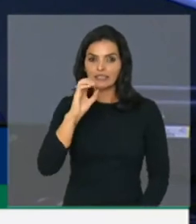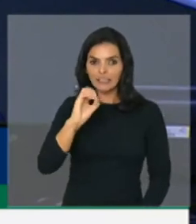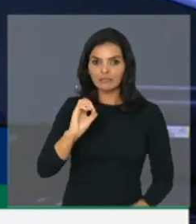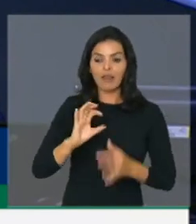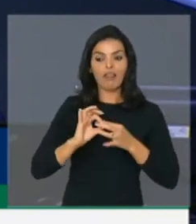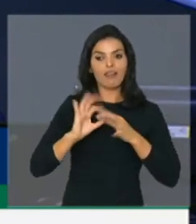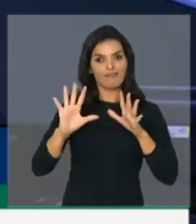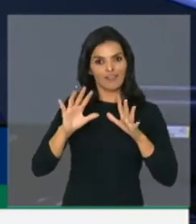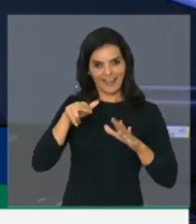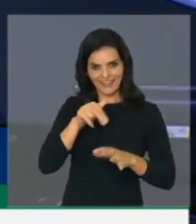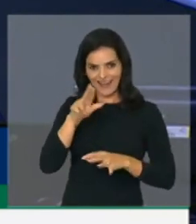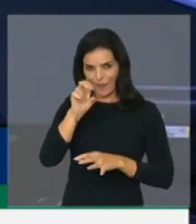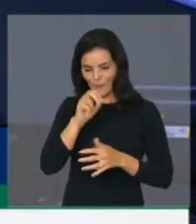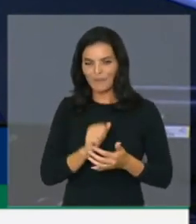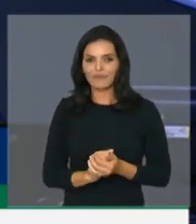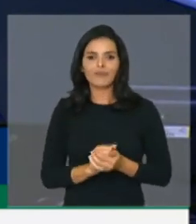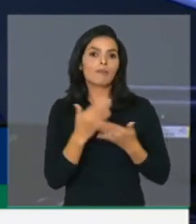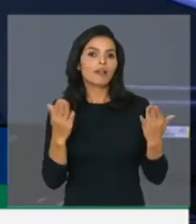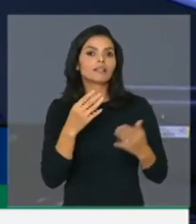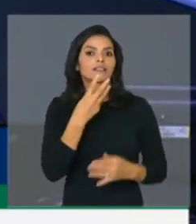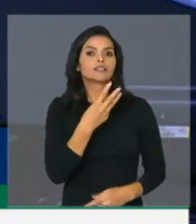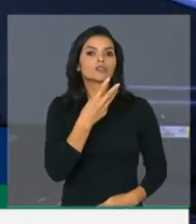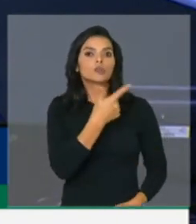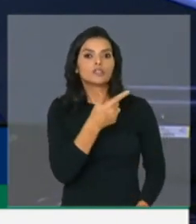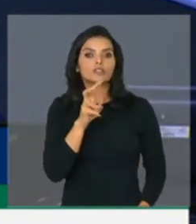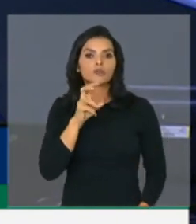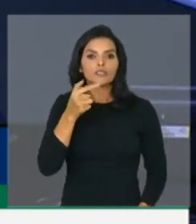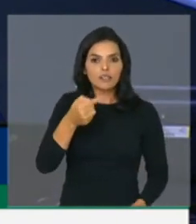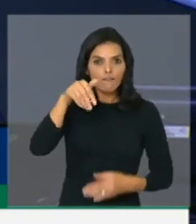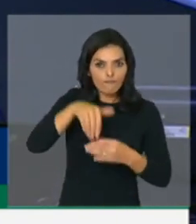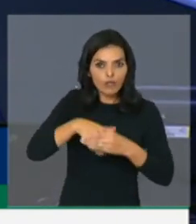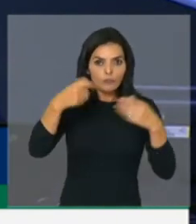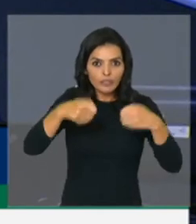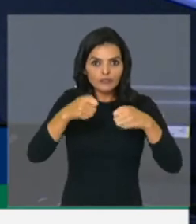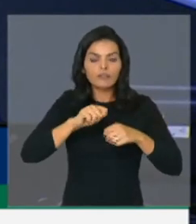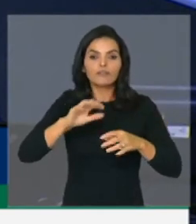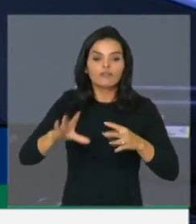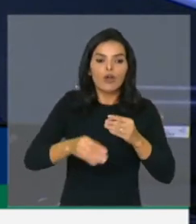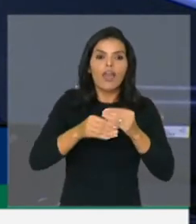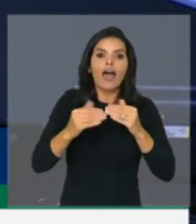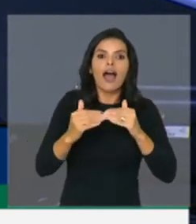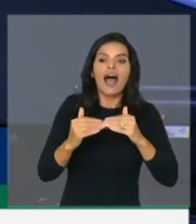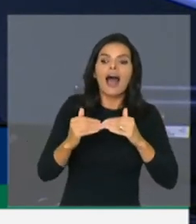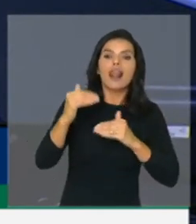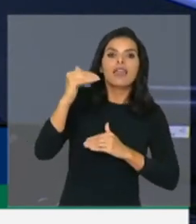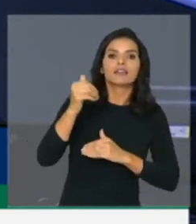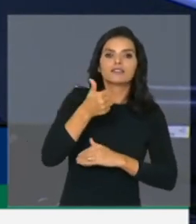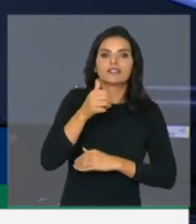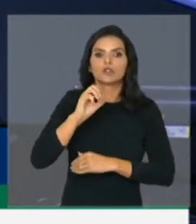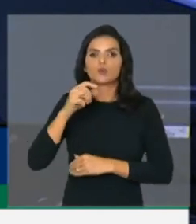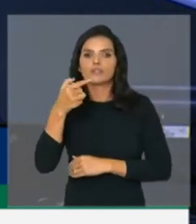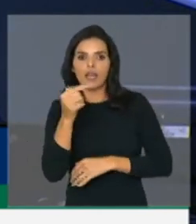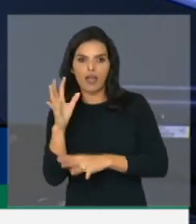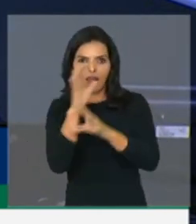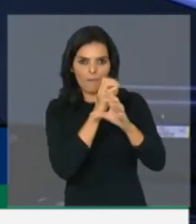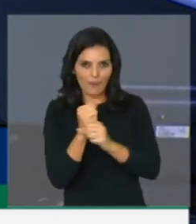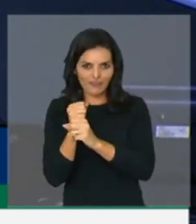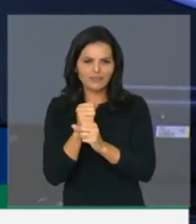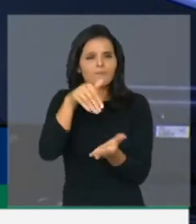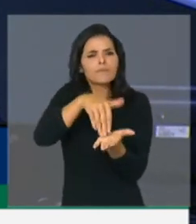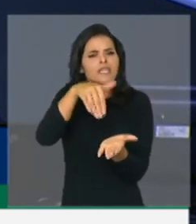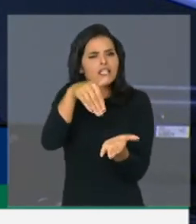livrar. Portanto, além dos 257 votos necessários, foram 107 votos a mais do que